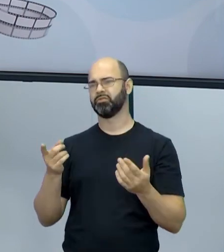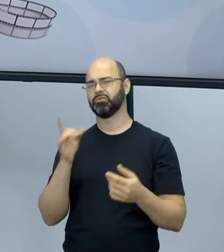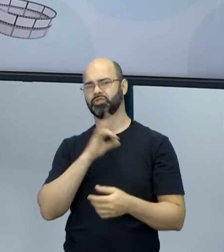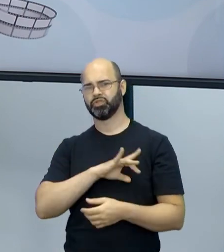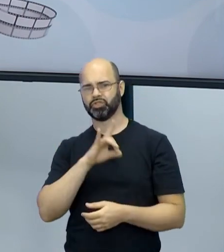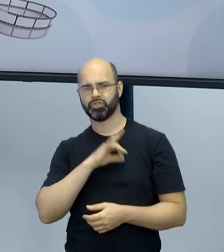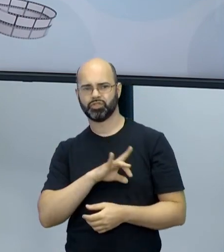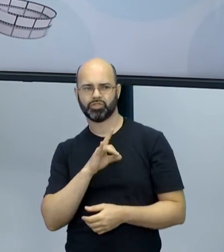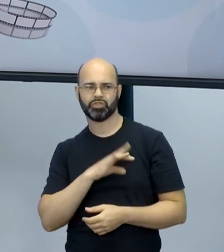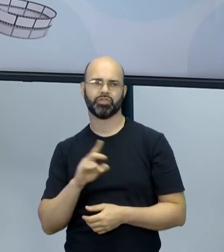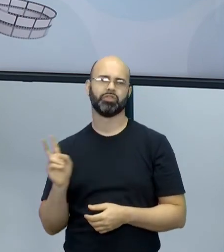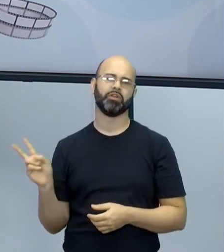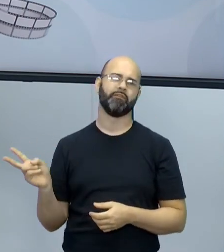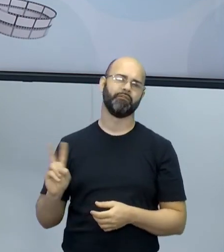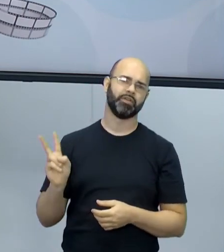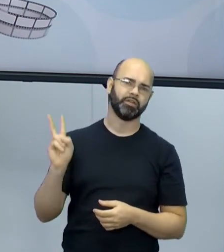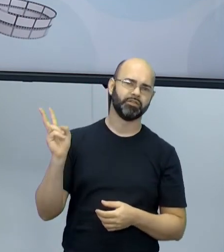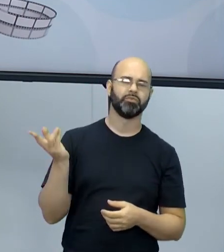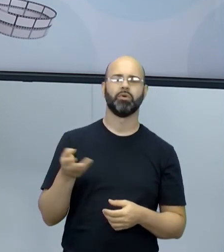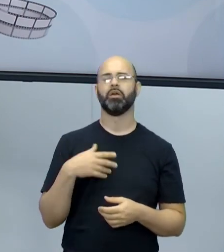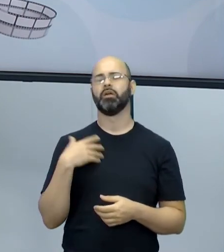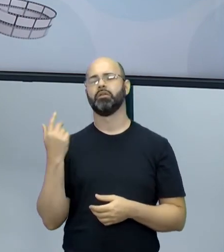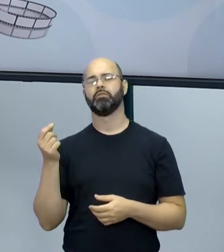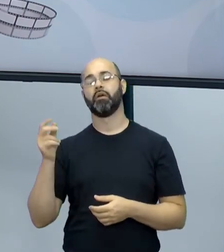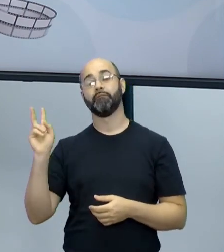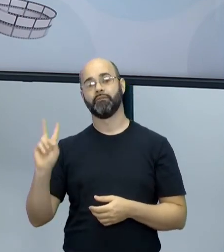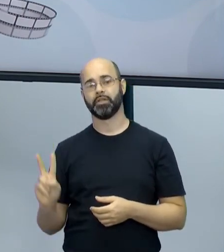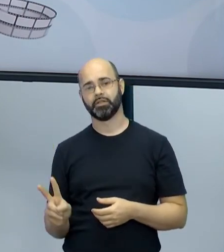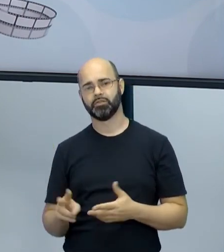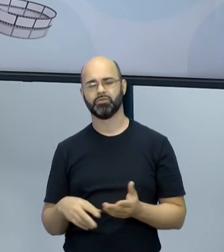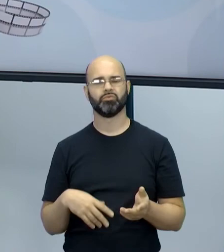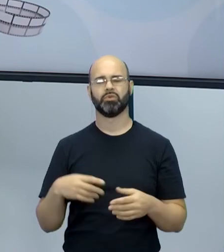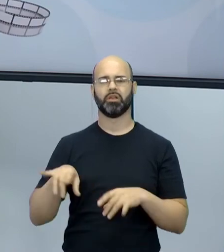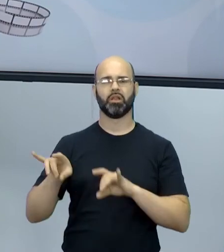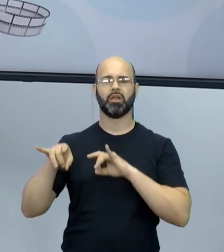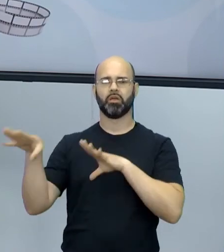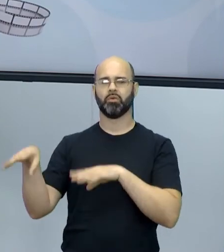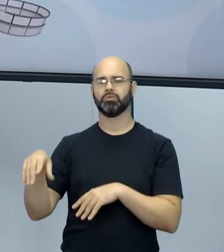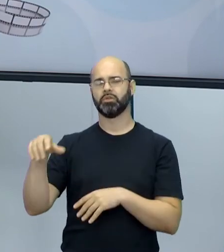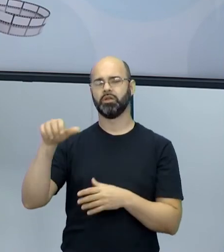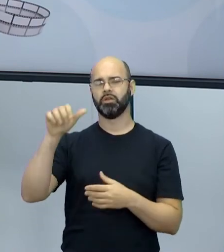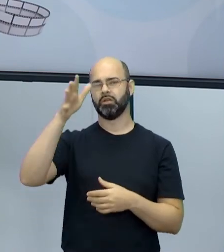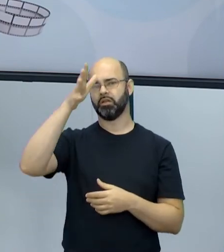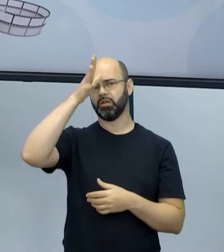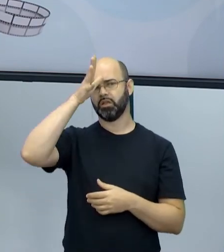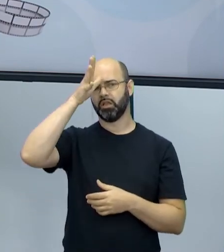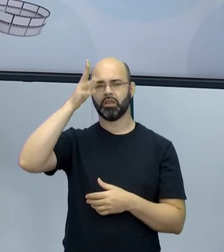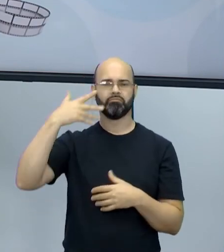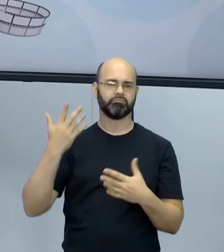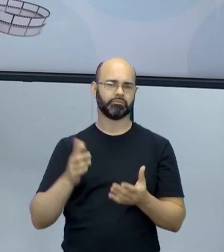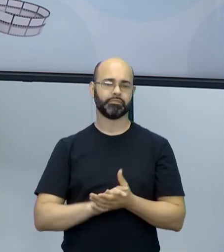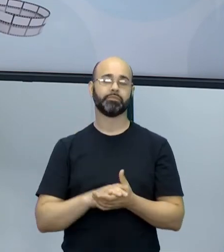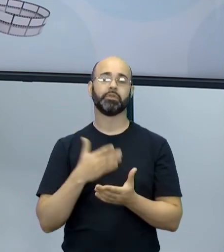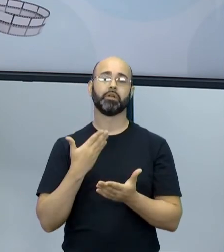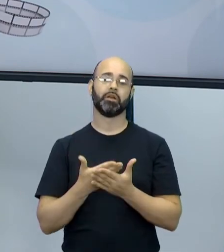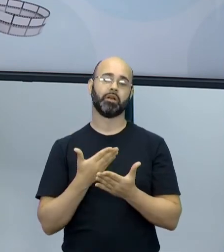Venezuela, sei lá, Áustria, Irã, Iraque. Tem filme sendo feito no mundo inteiro. Sempre